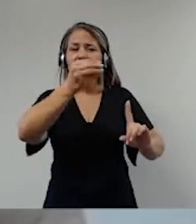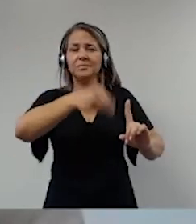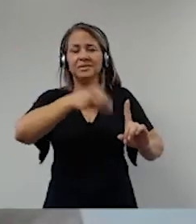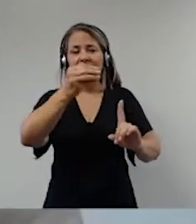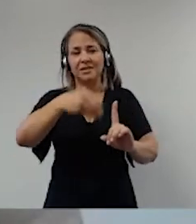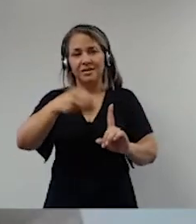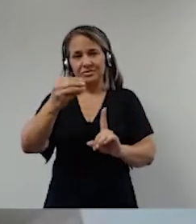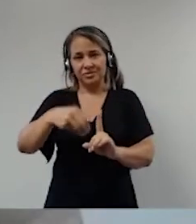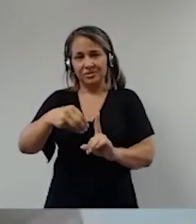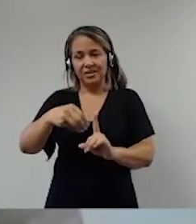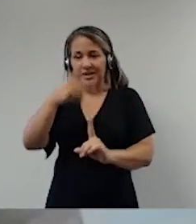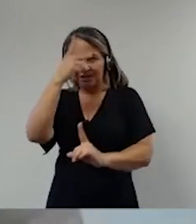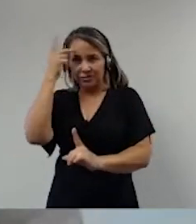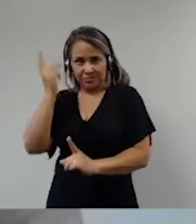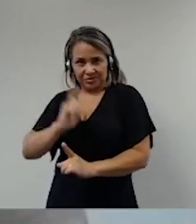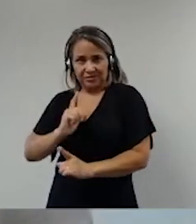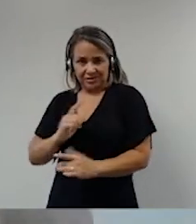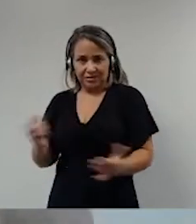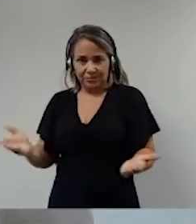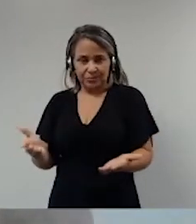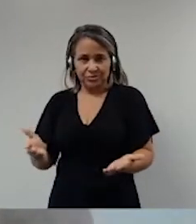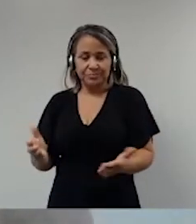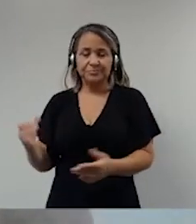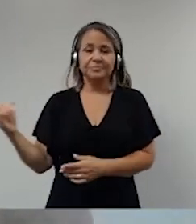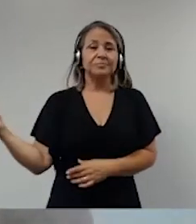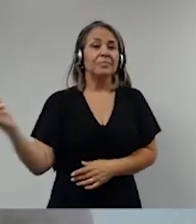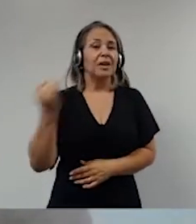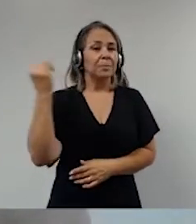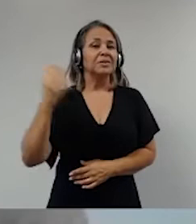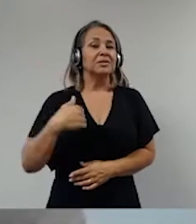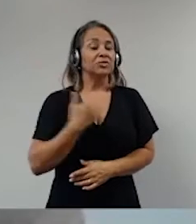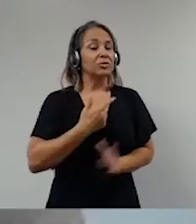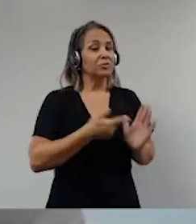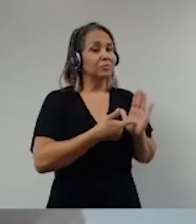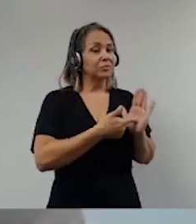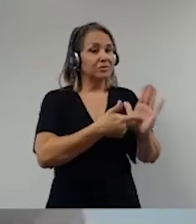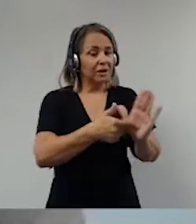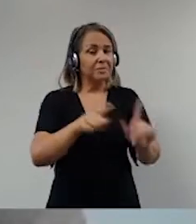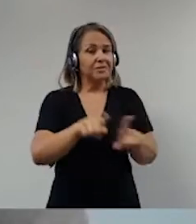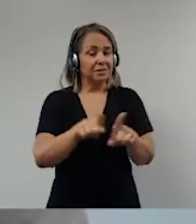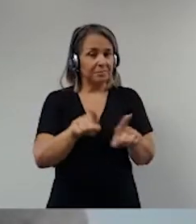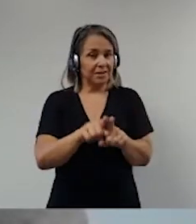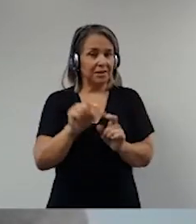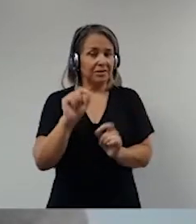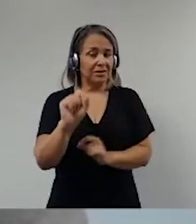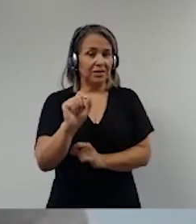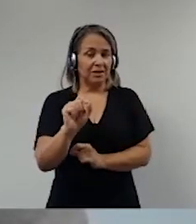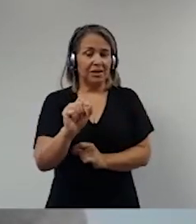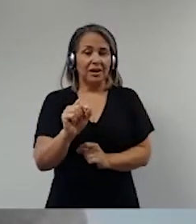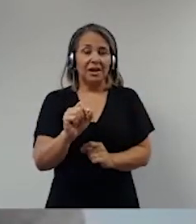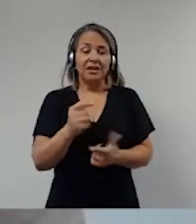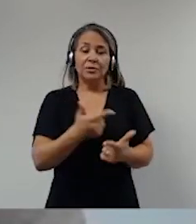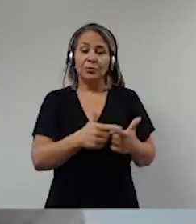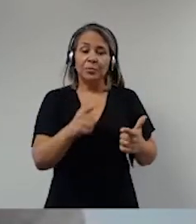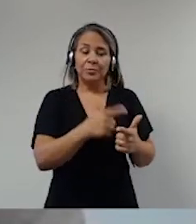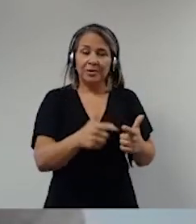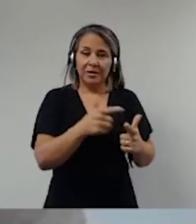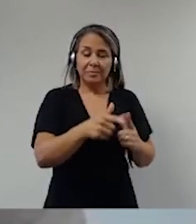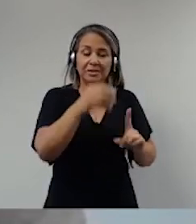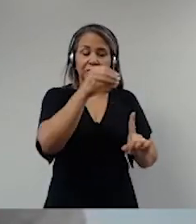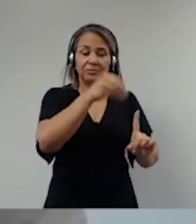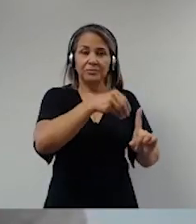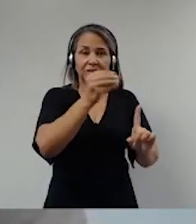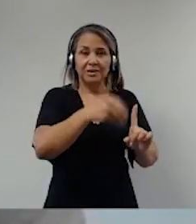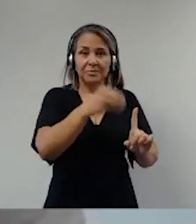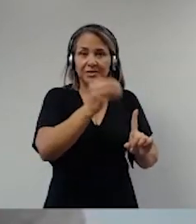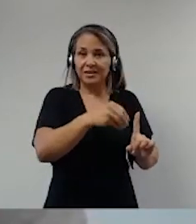vulnerabilidade que as pessoas têm. É importante enfatizar, para concluir, que a situação de